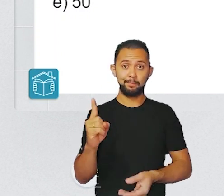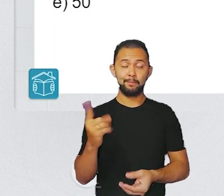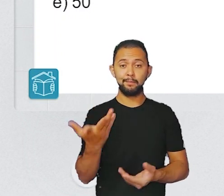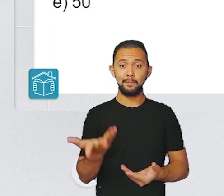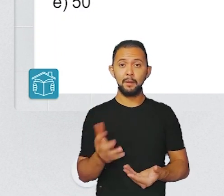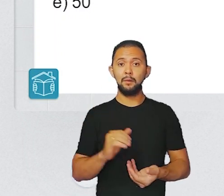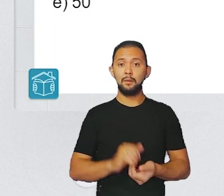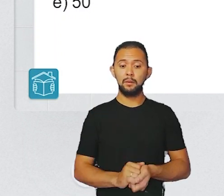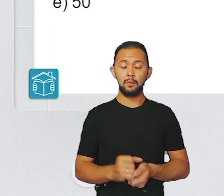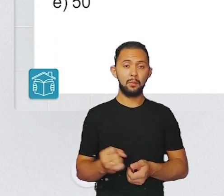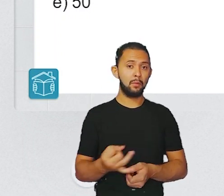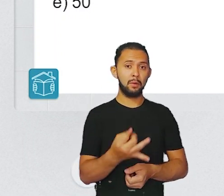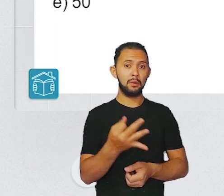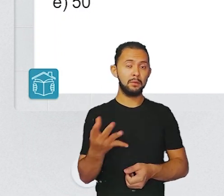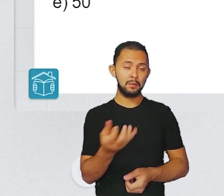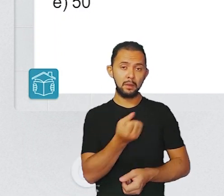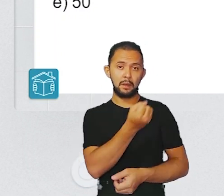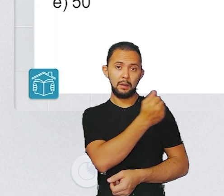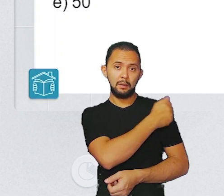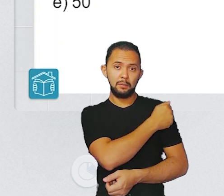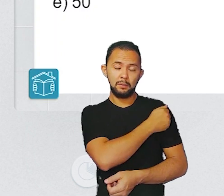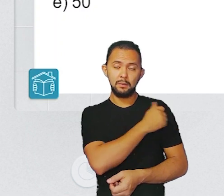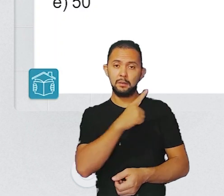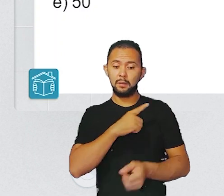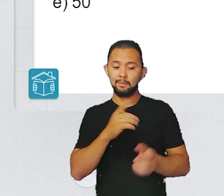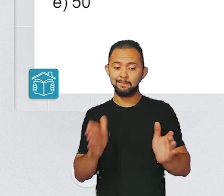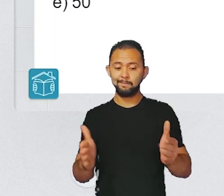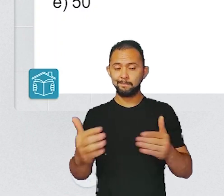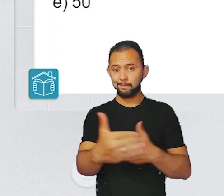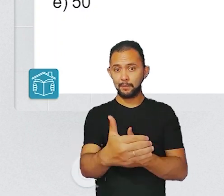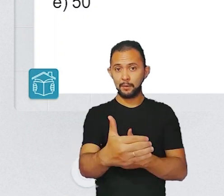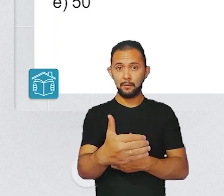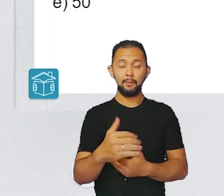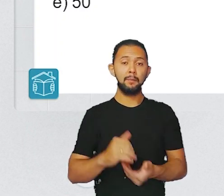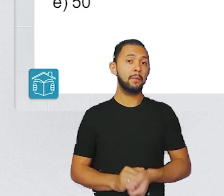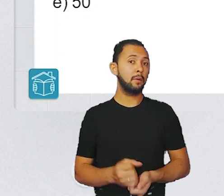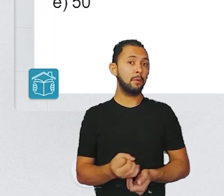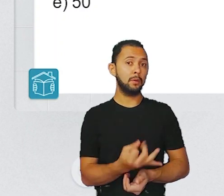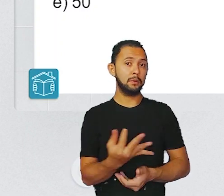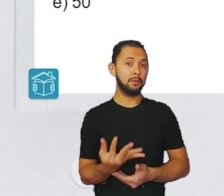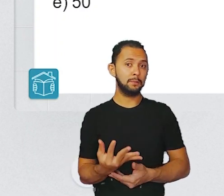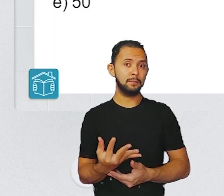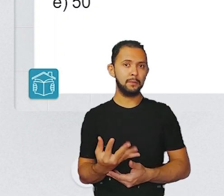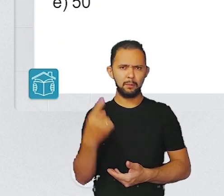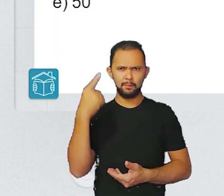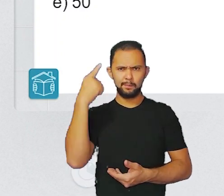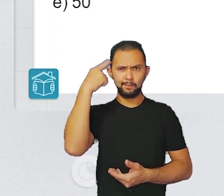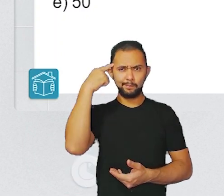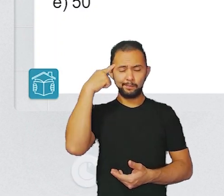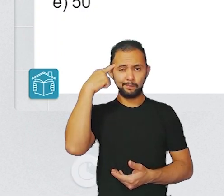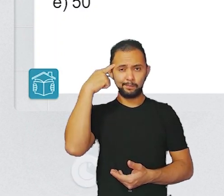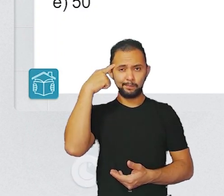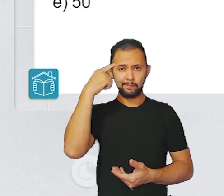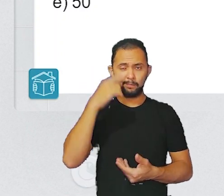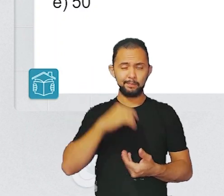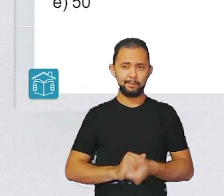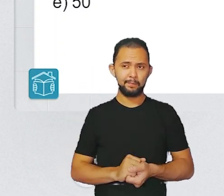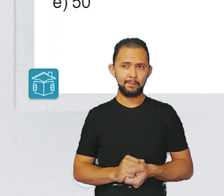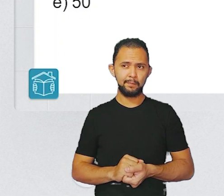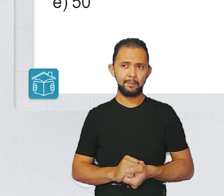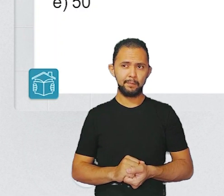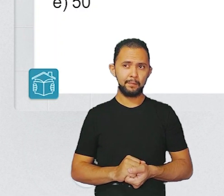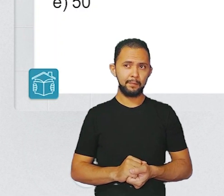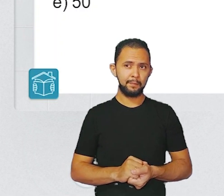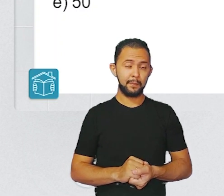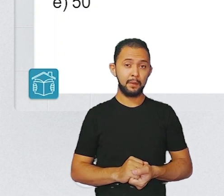quantos alunos há nessa turma? Então é o seguinte, vamos imaginar que a gente tem um total aqui de alunos, né? Por